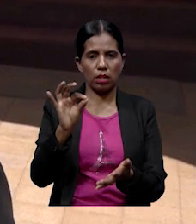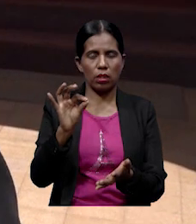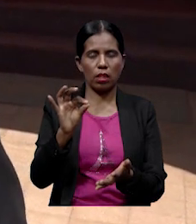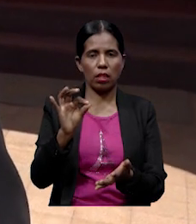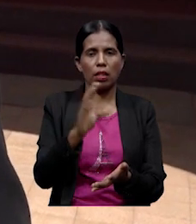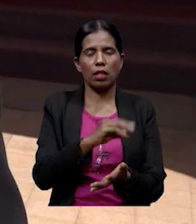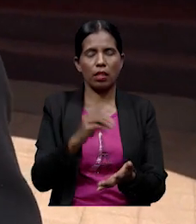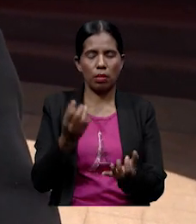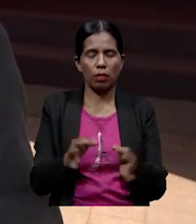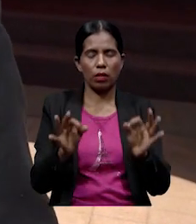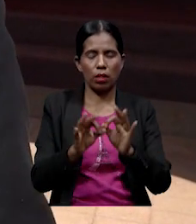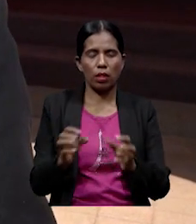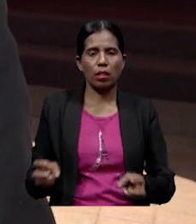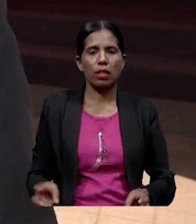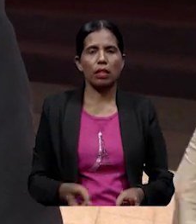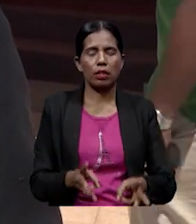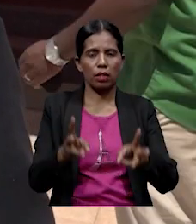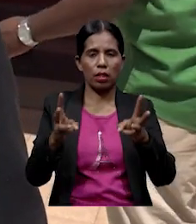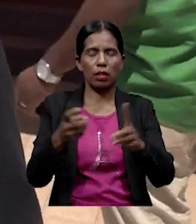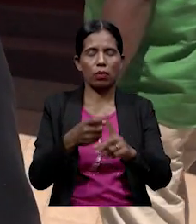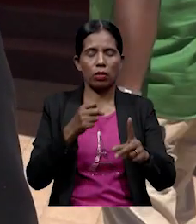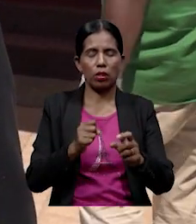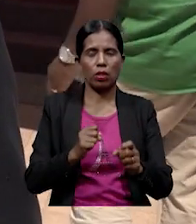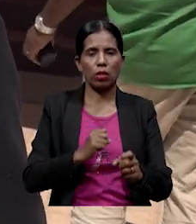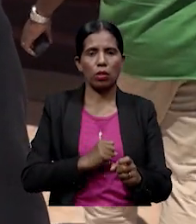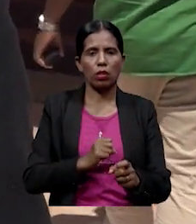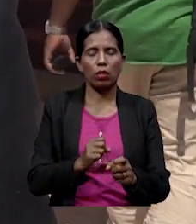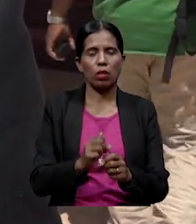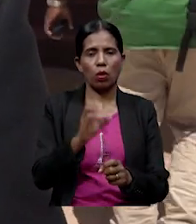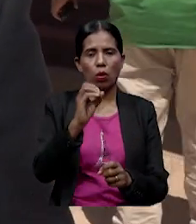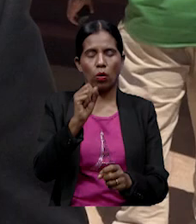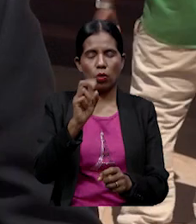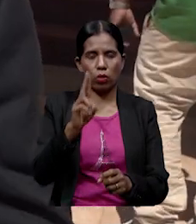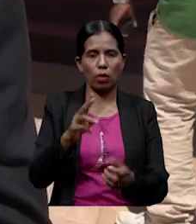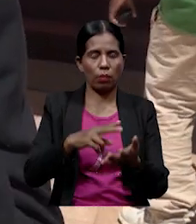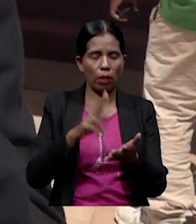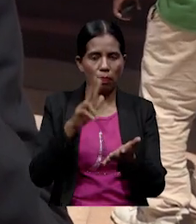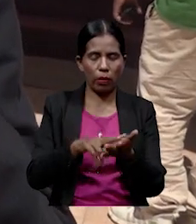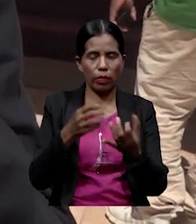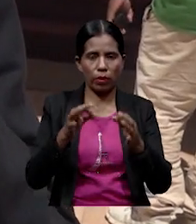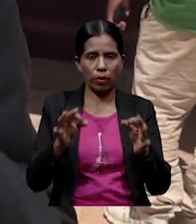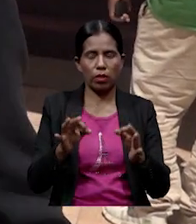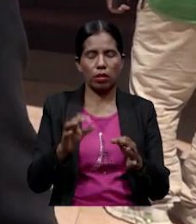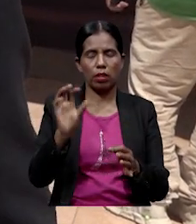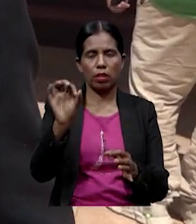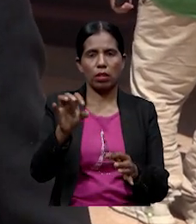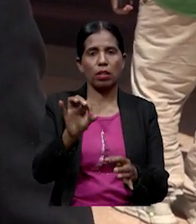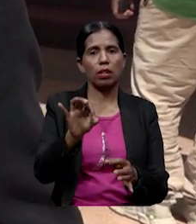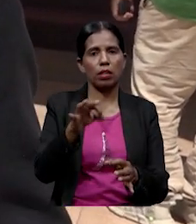clica, bate o su, vai a cá, clica o su, né? A prova até agora, o custo 18 milhões, né?